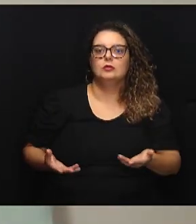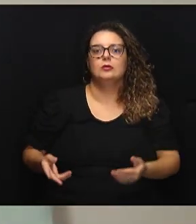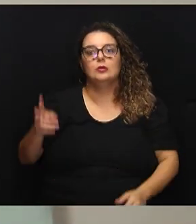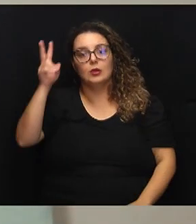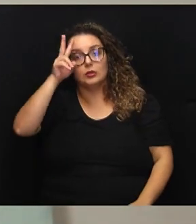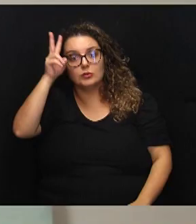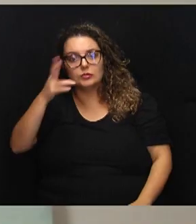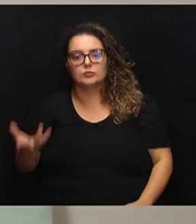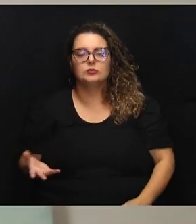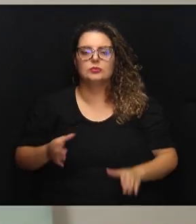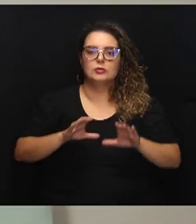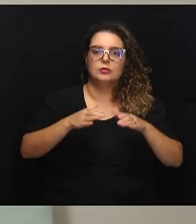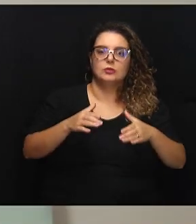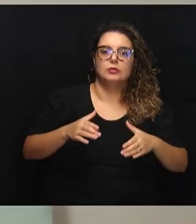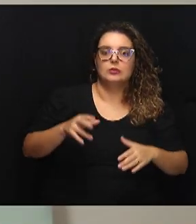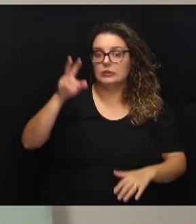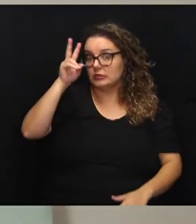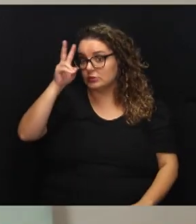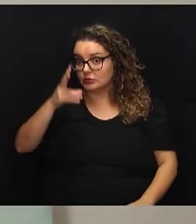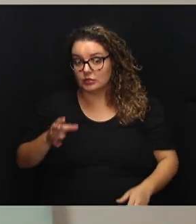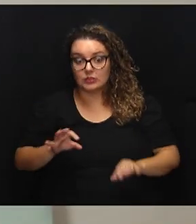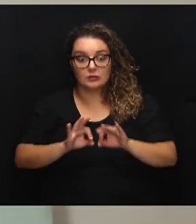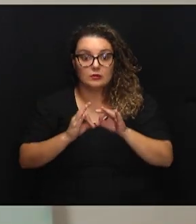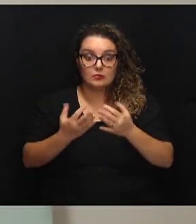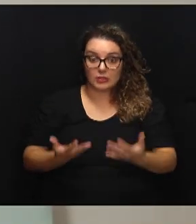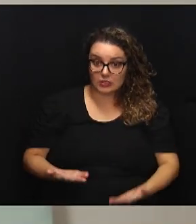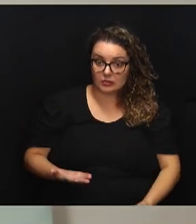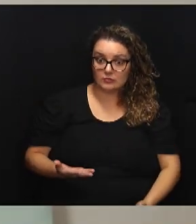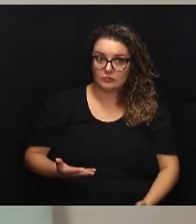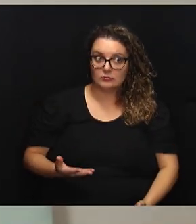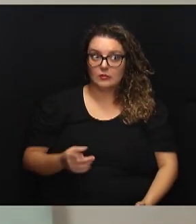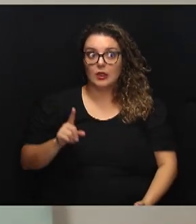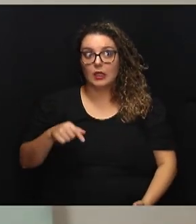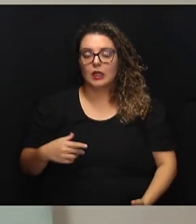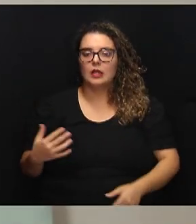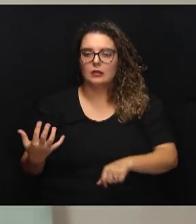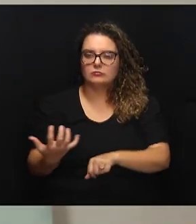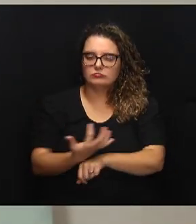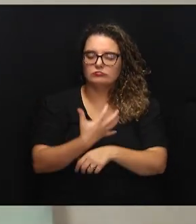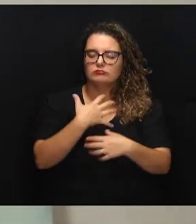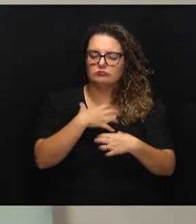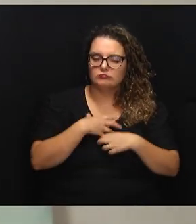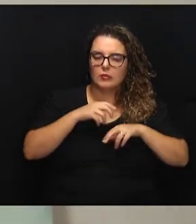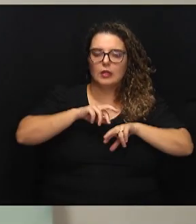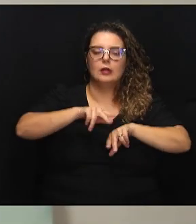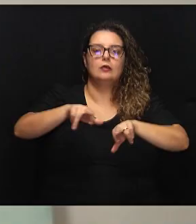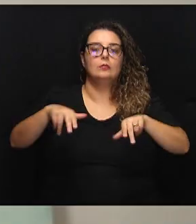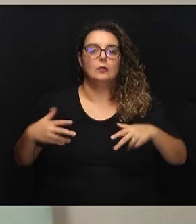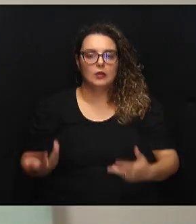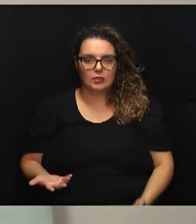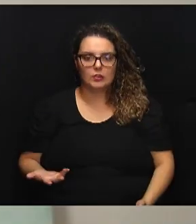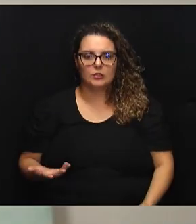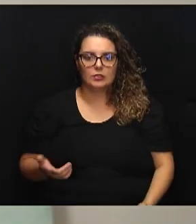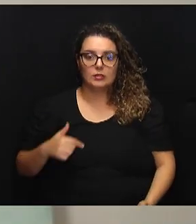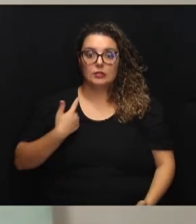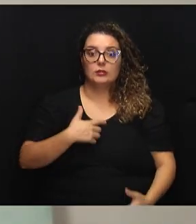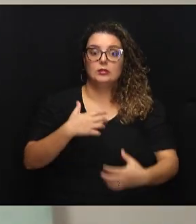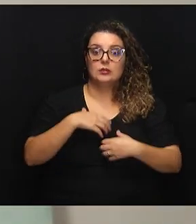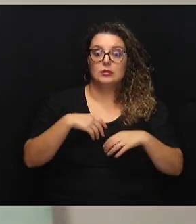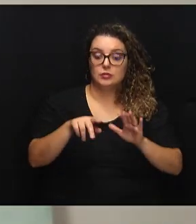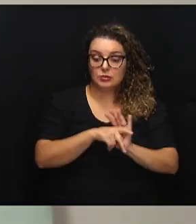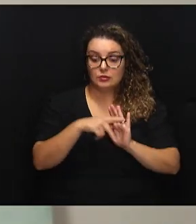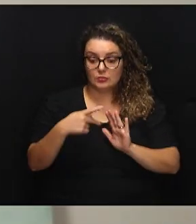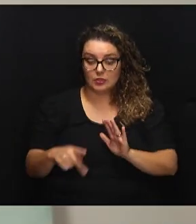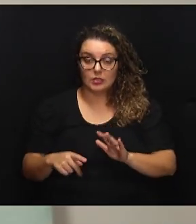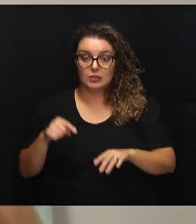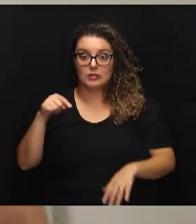clube, com a história da família, né, é muito emocional, é muito afetivo. Então a gente se sente pertencente